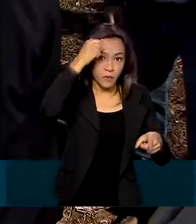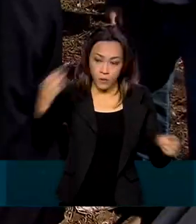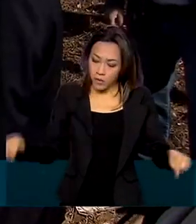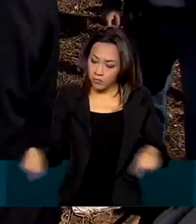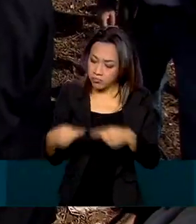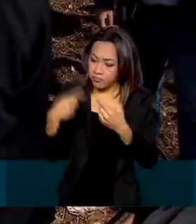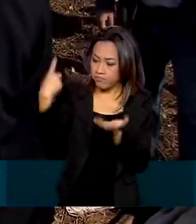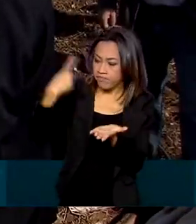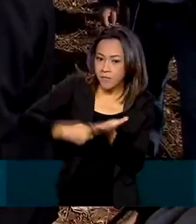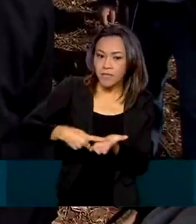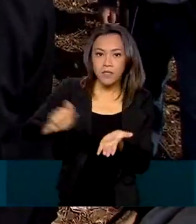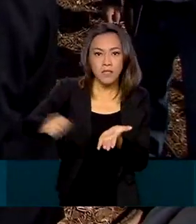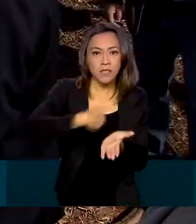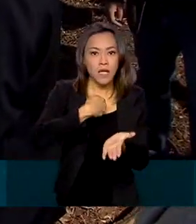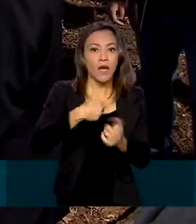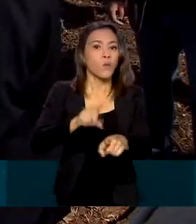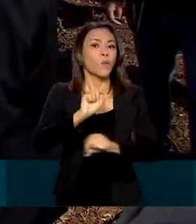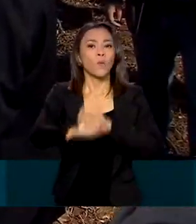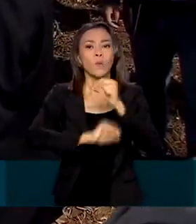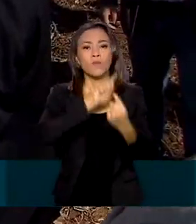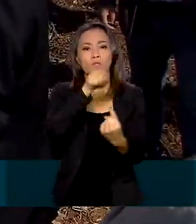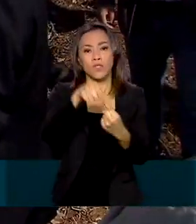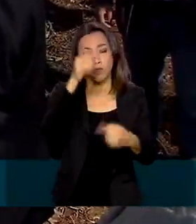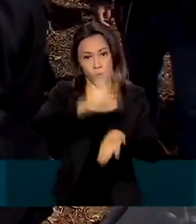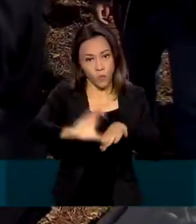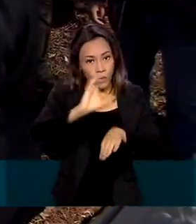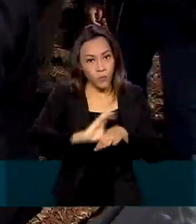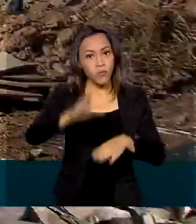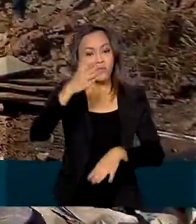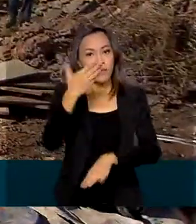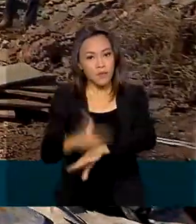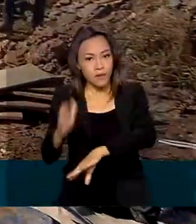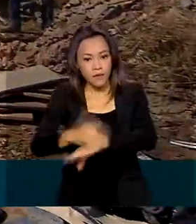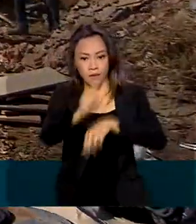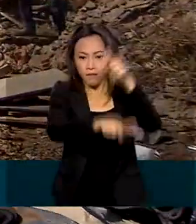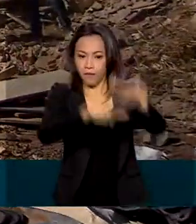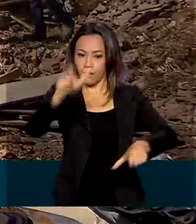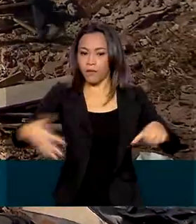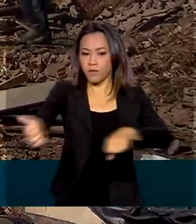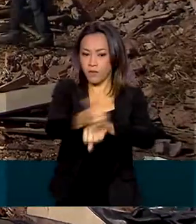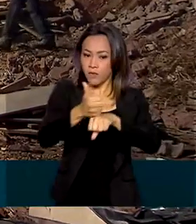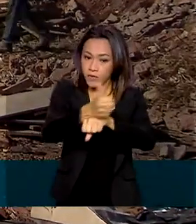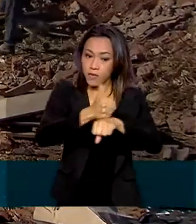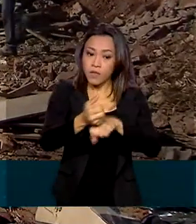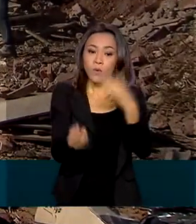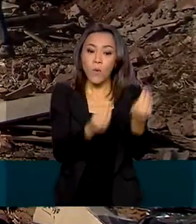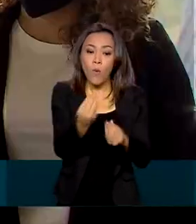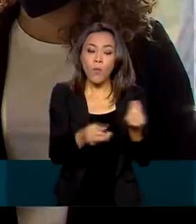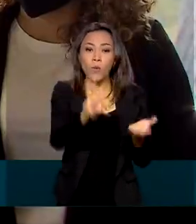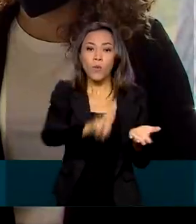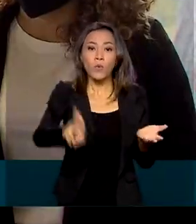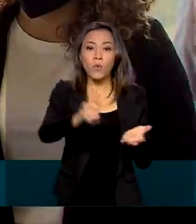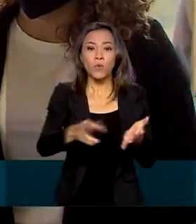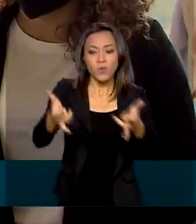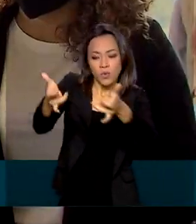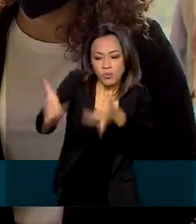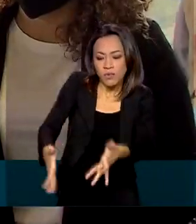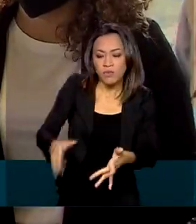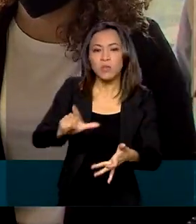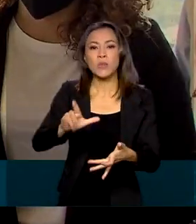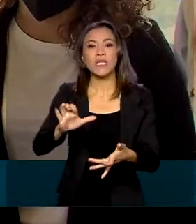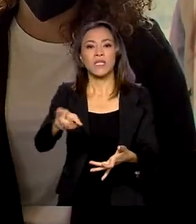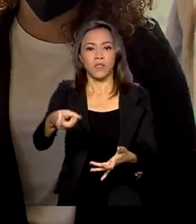realidade, com capacitação e treinamento de técnicos do município nas áreas de gestão de resíduos e saneamento. São